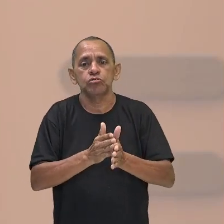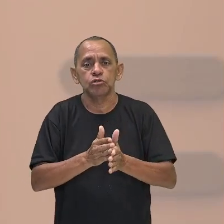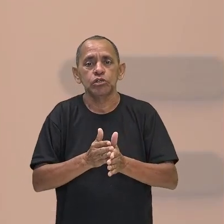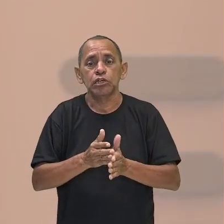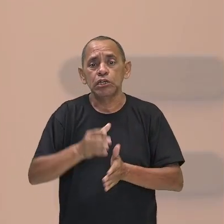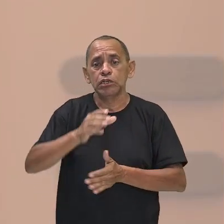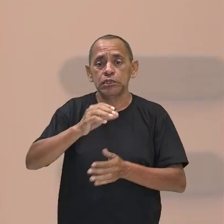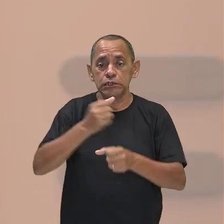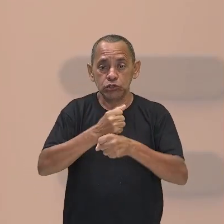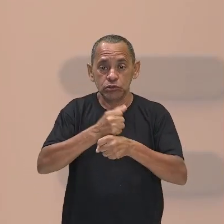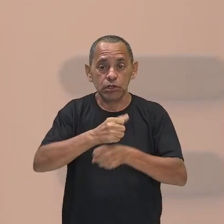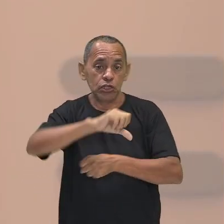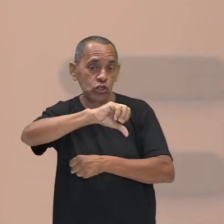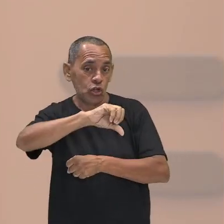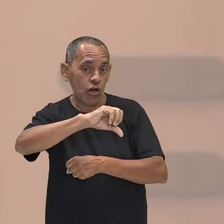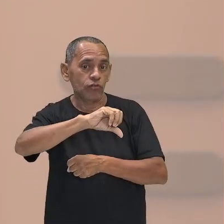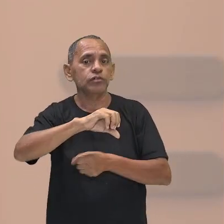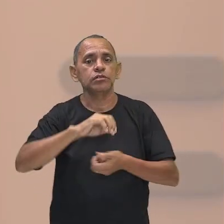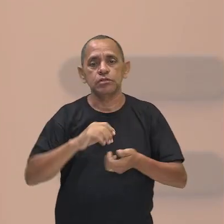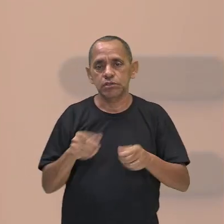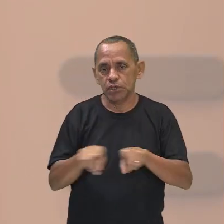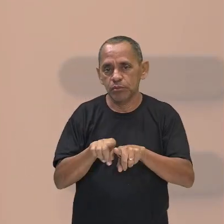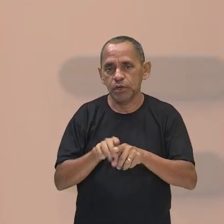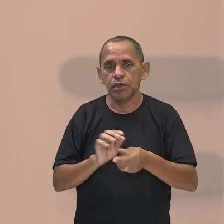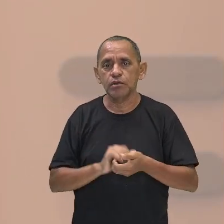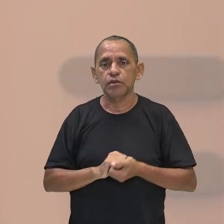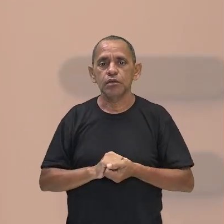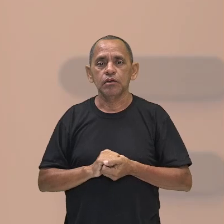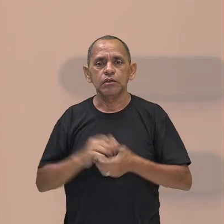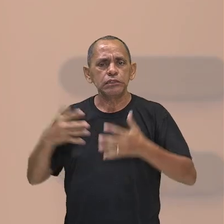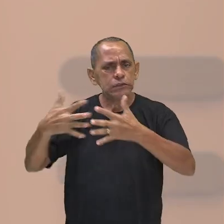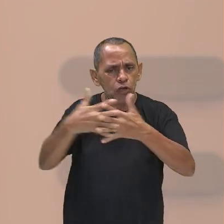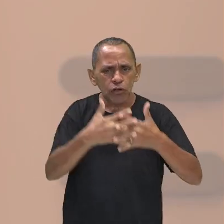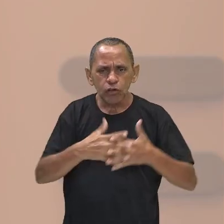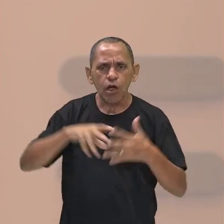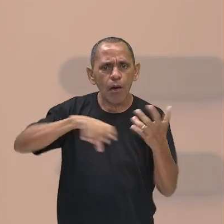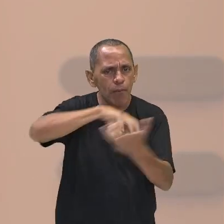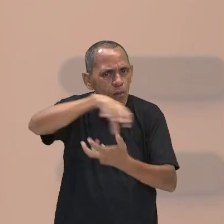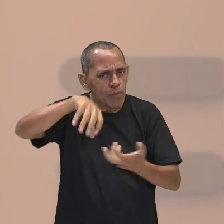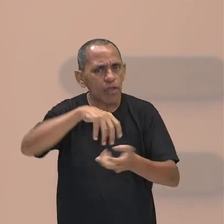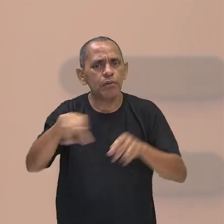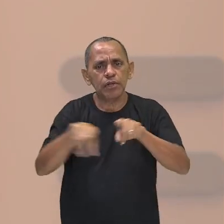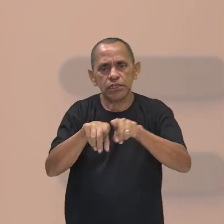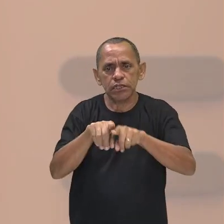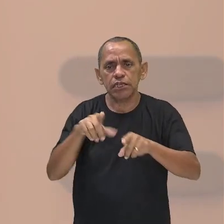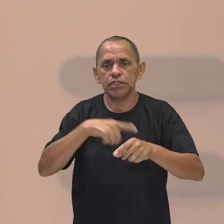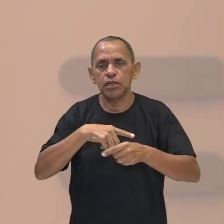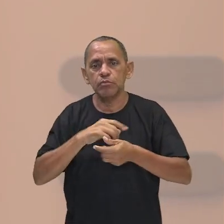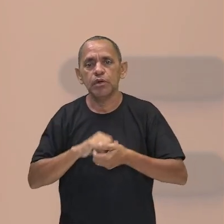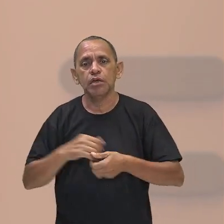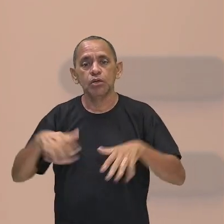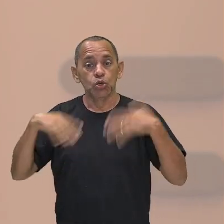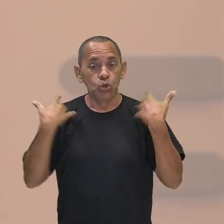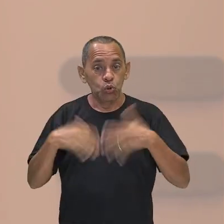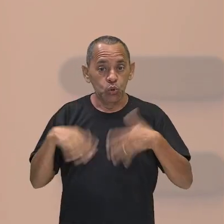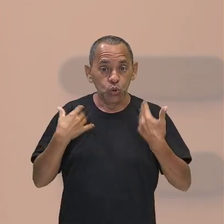Brasil, ele vai ser, né, explosivo. Por quê? Porque a gente vai ver, então,